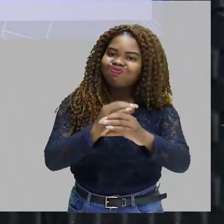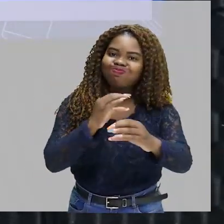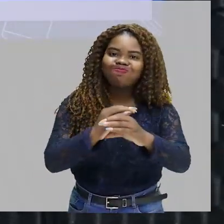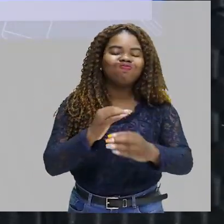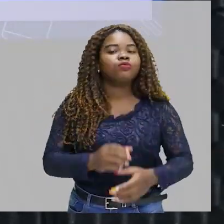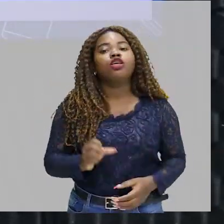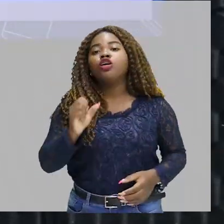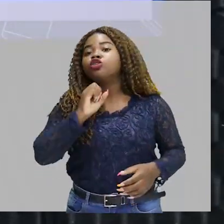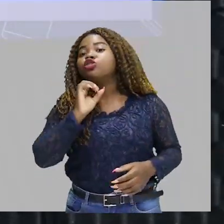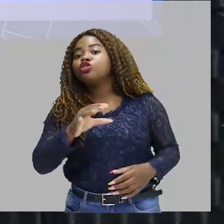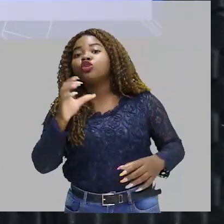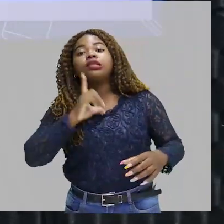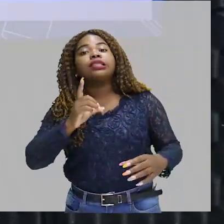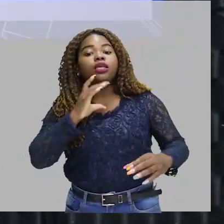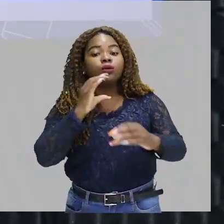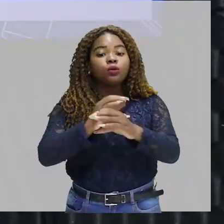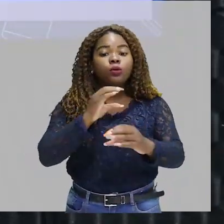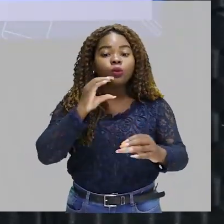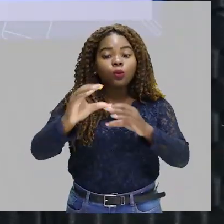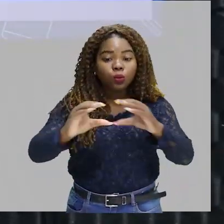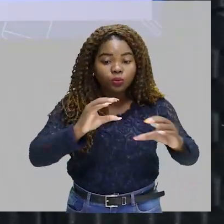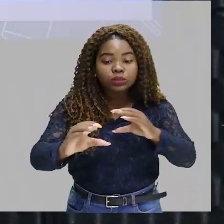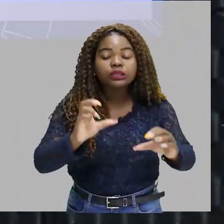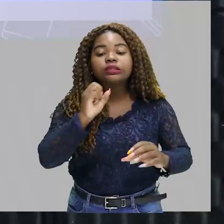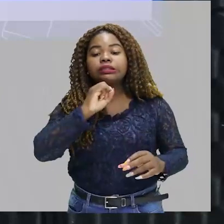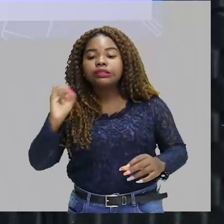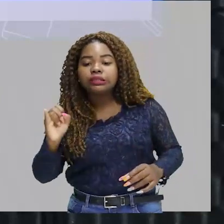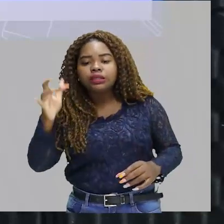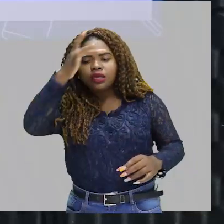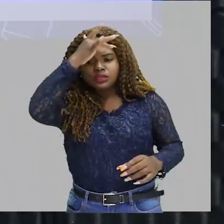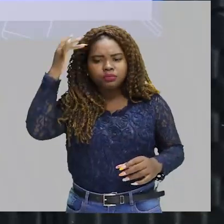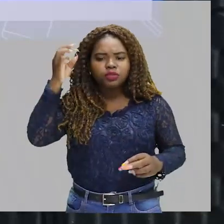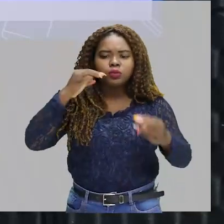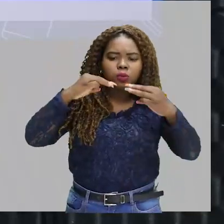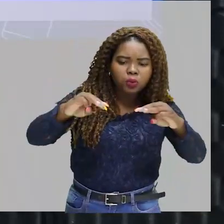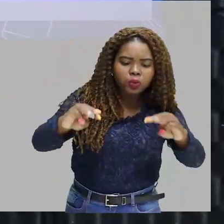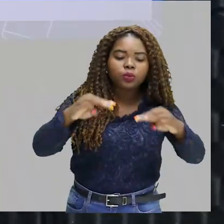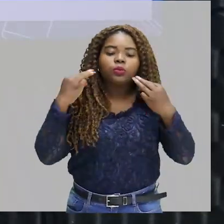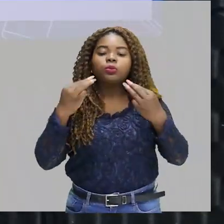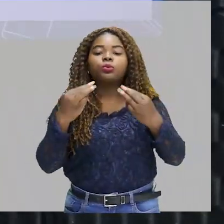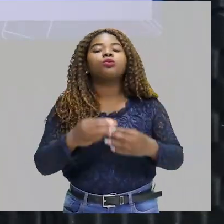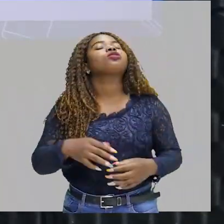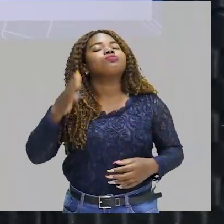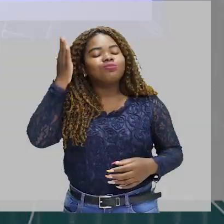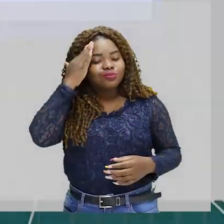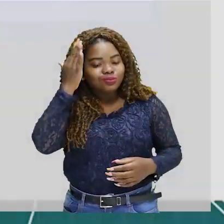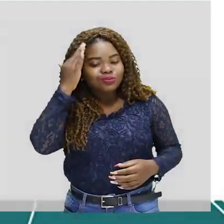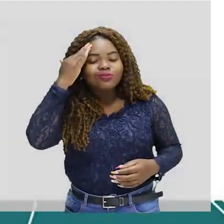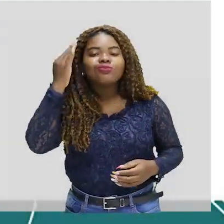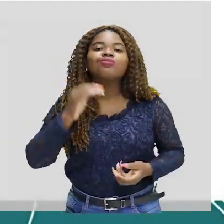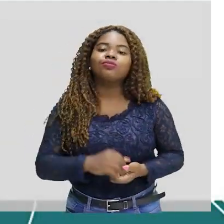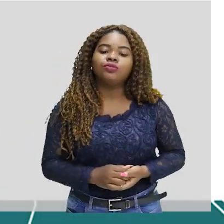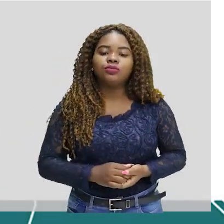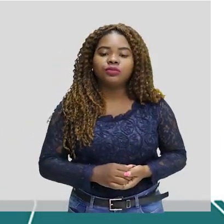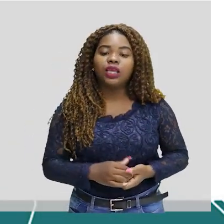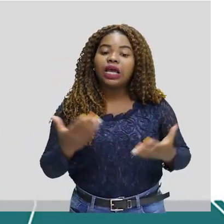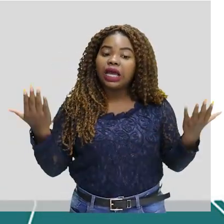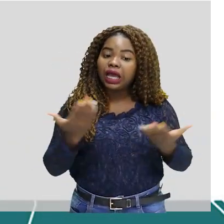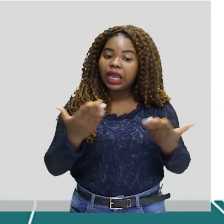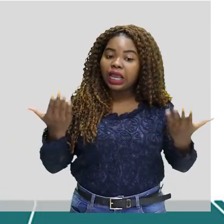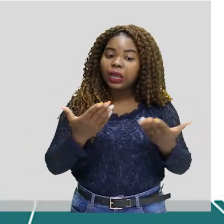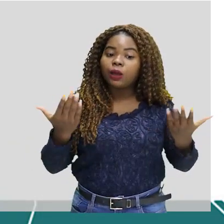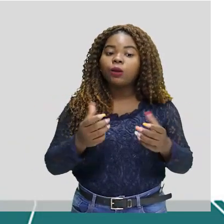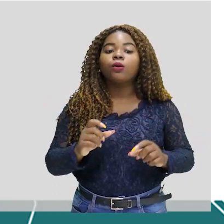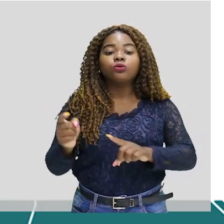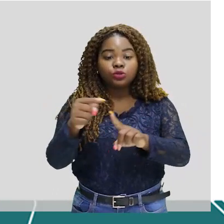haver comunicação se os interlocutores conhecerem o código utilizado. Linguagem verbal. Vamos ver agora um pouco sobre